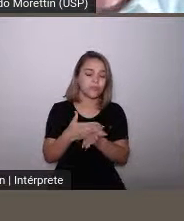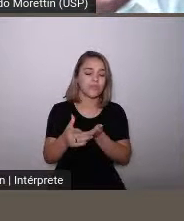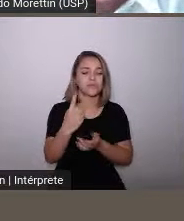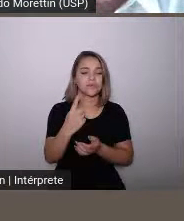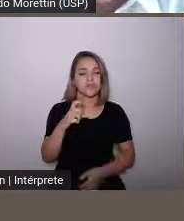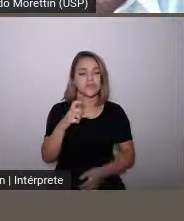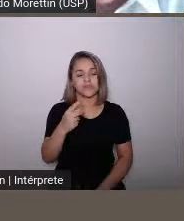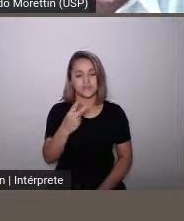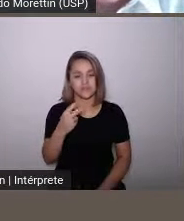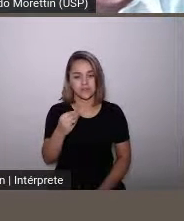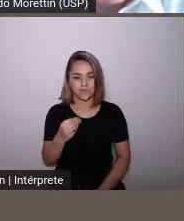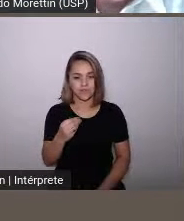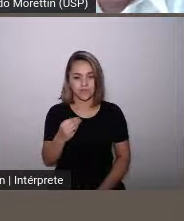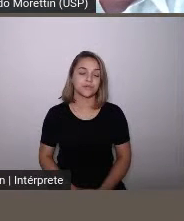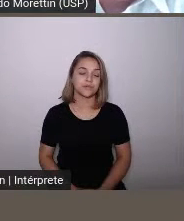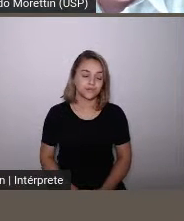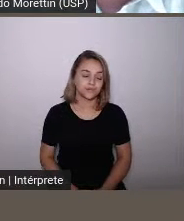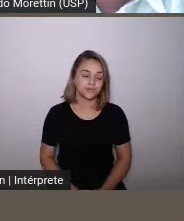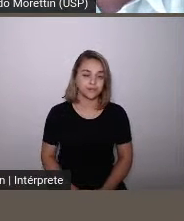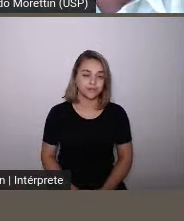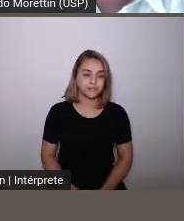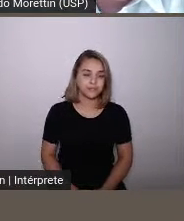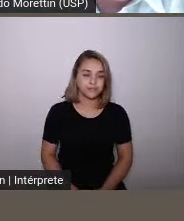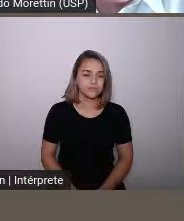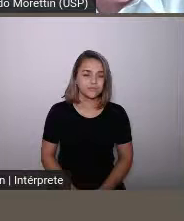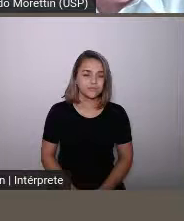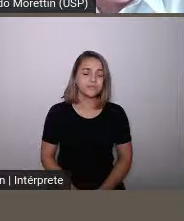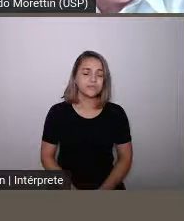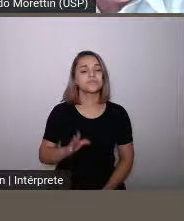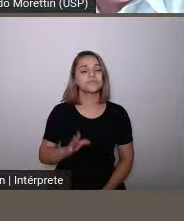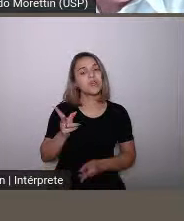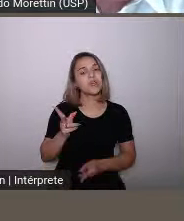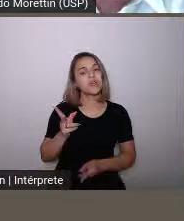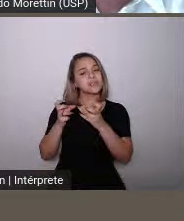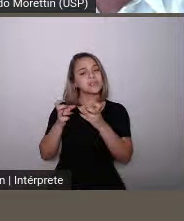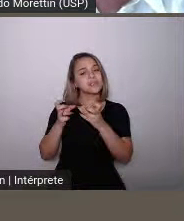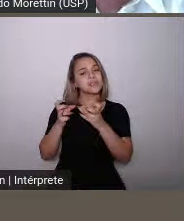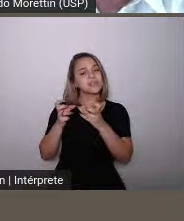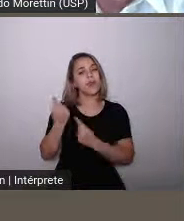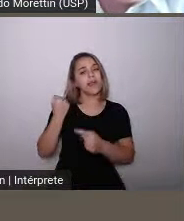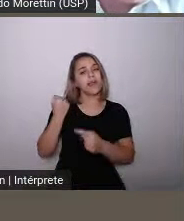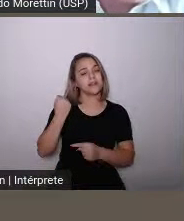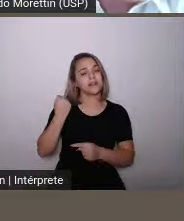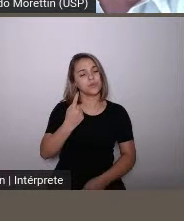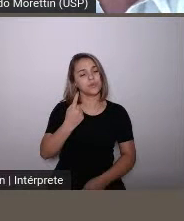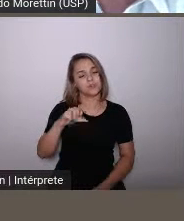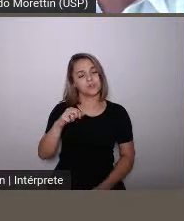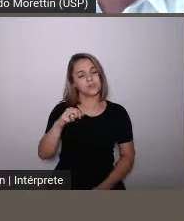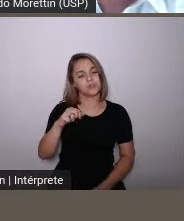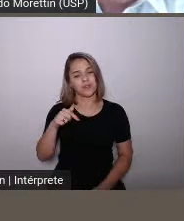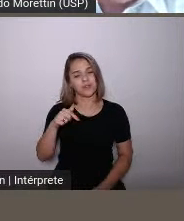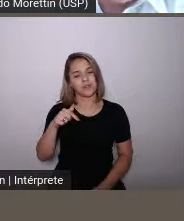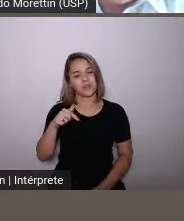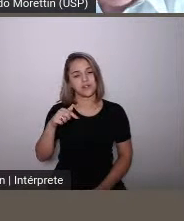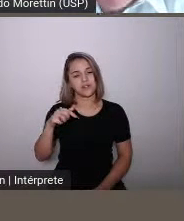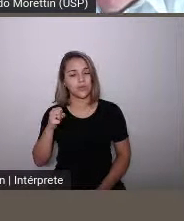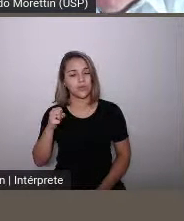sabemos, e Ismael já havia observado isso em 78, na Semana de Arte Moderna,